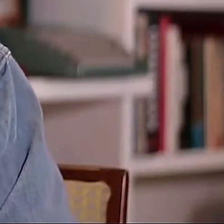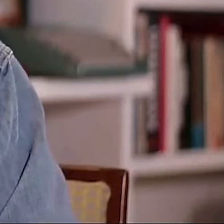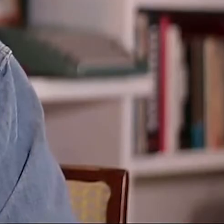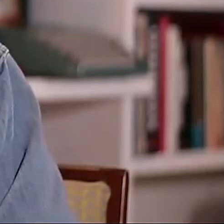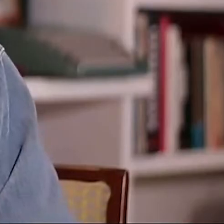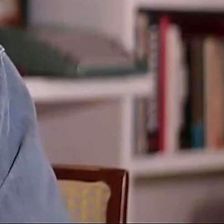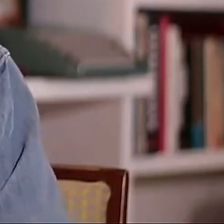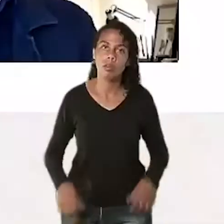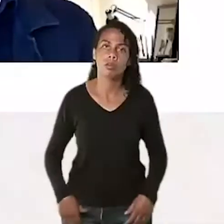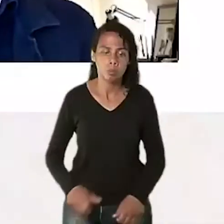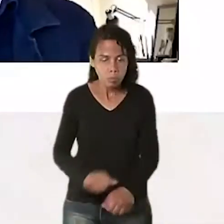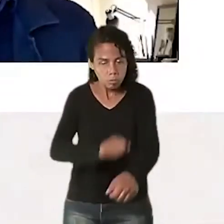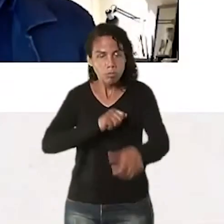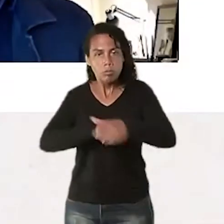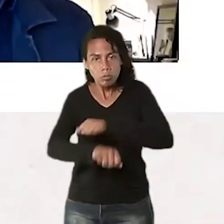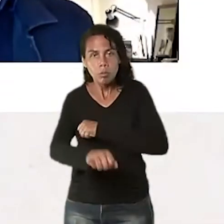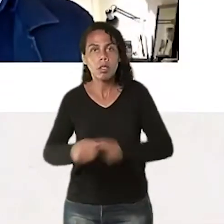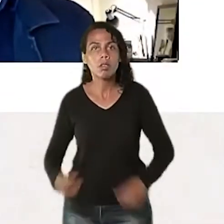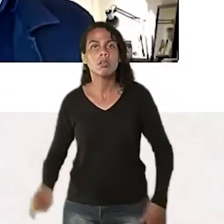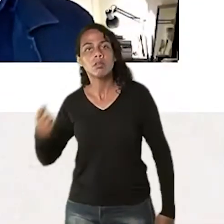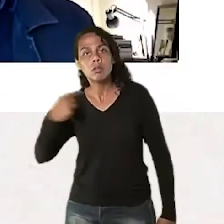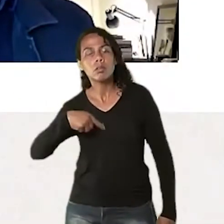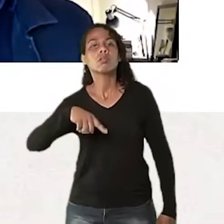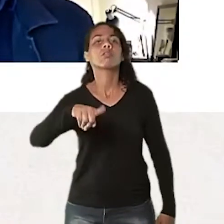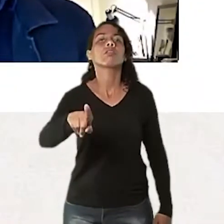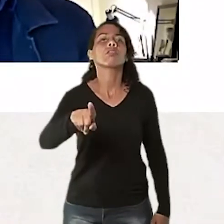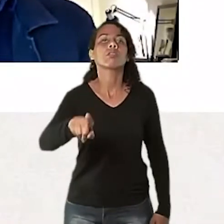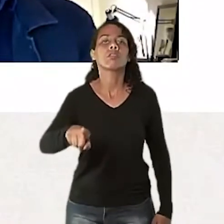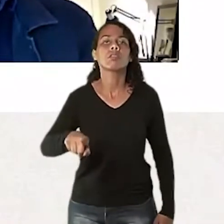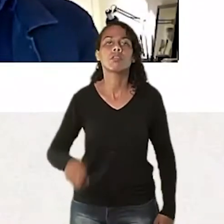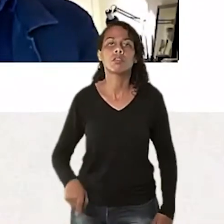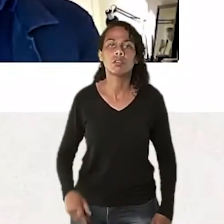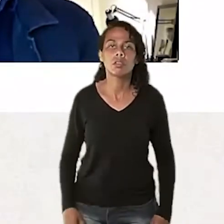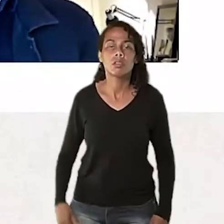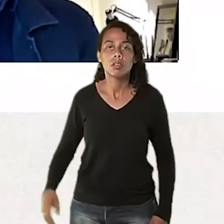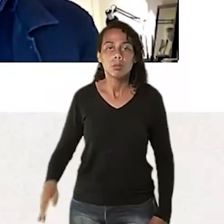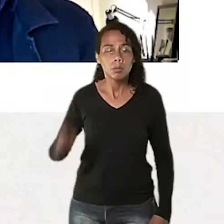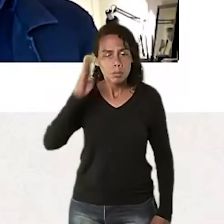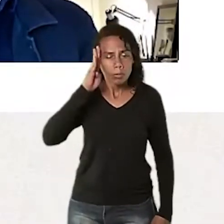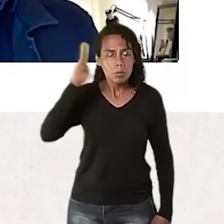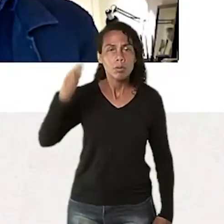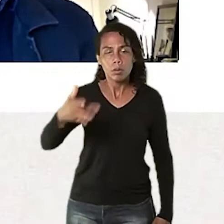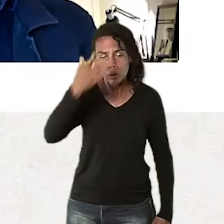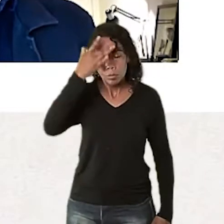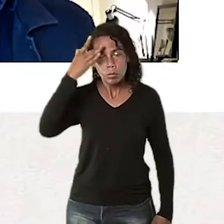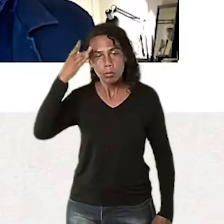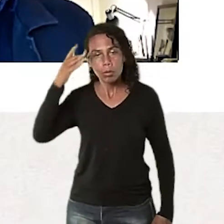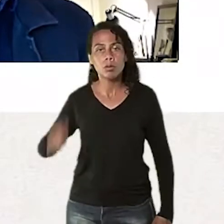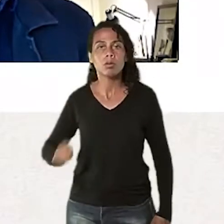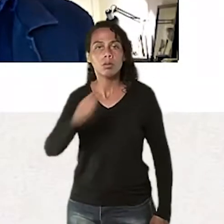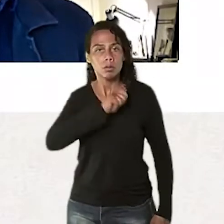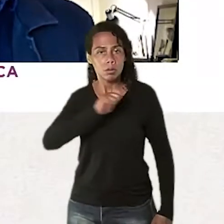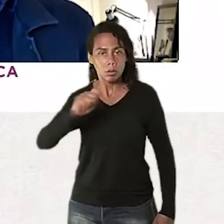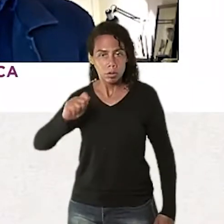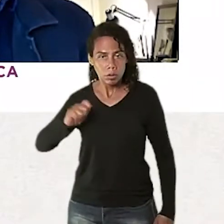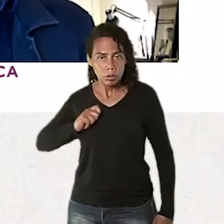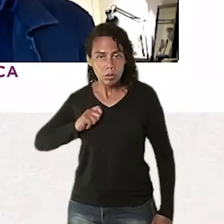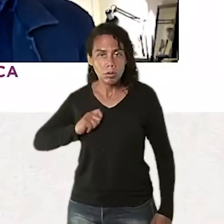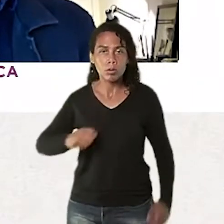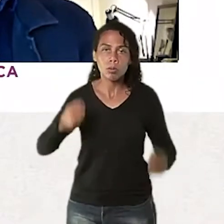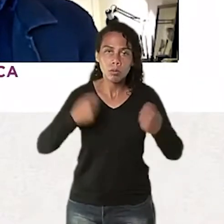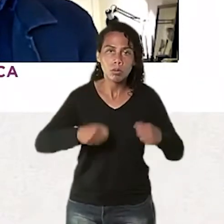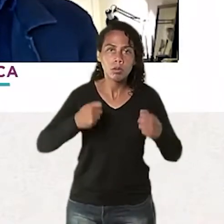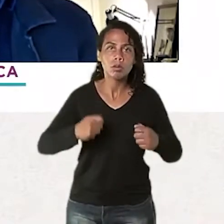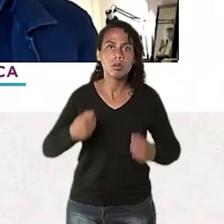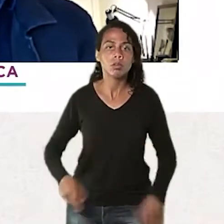uma referência diferente. Muito legal, porque os cronistas, a tradição da crônica brasileira é toda externa,